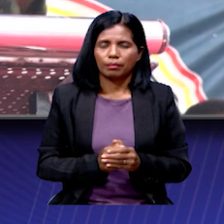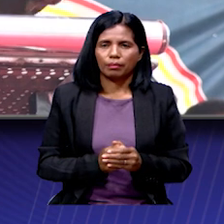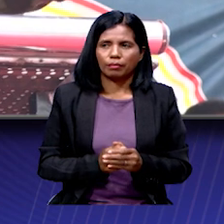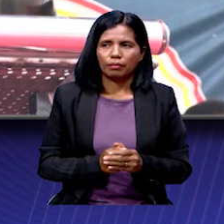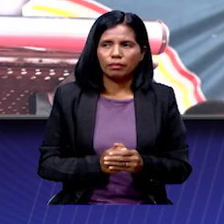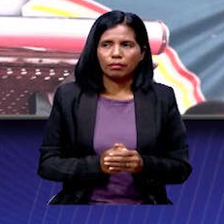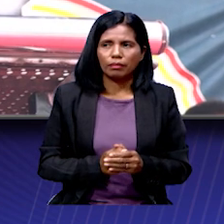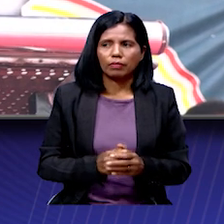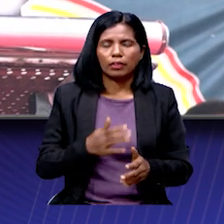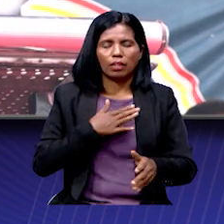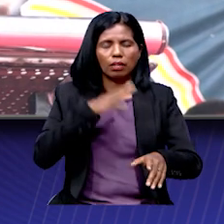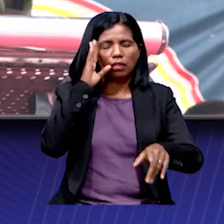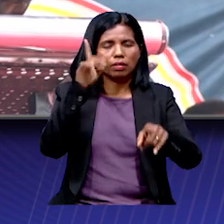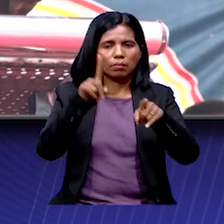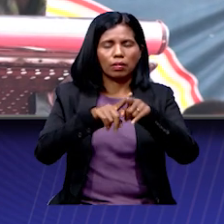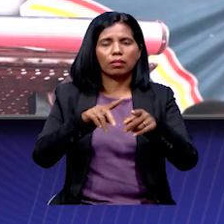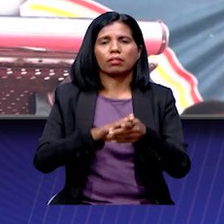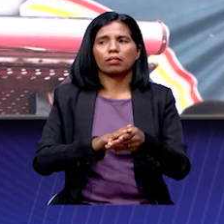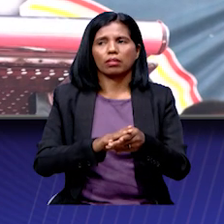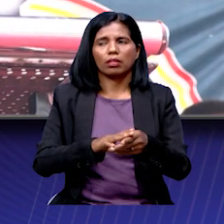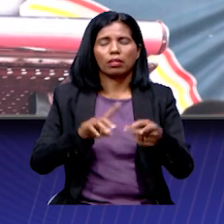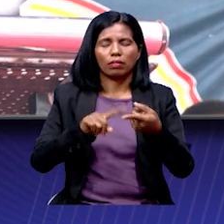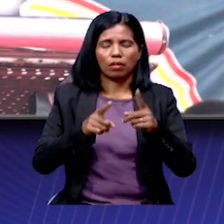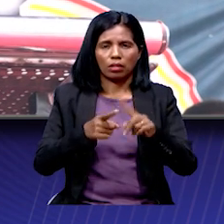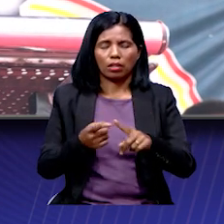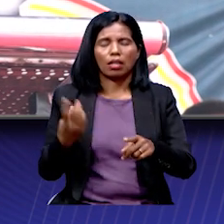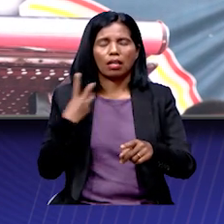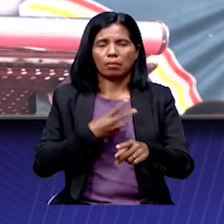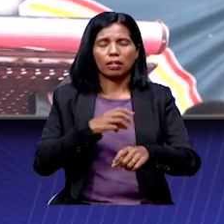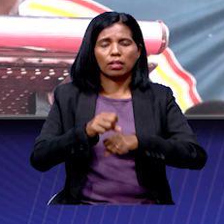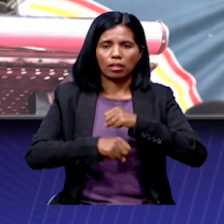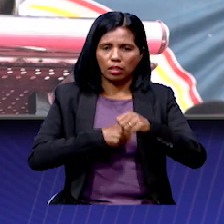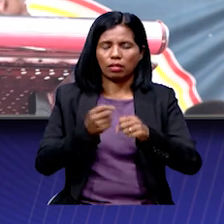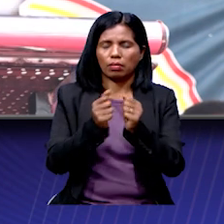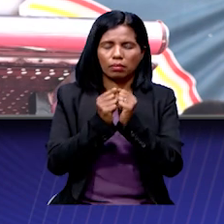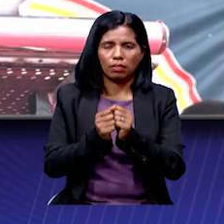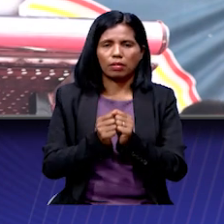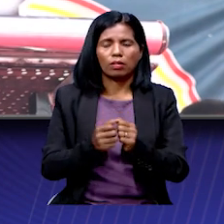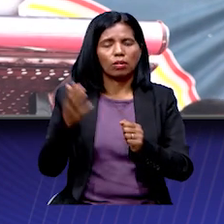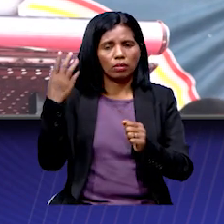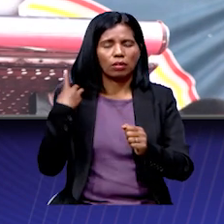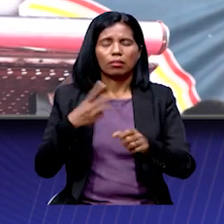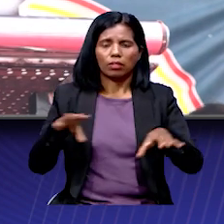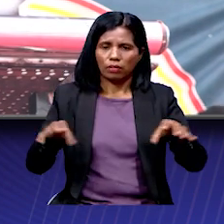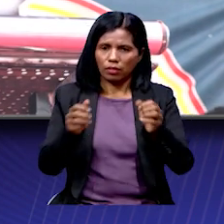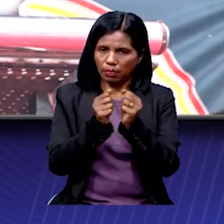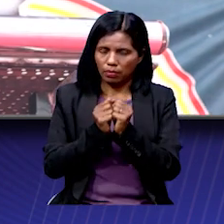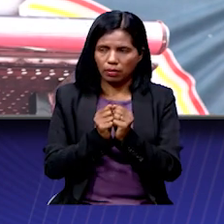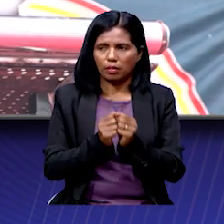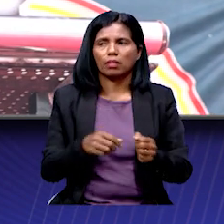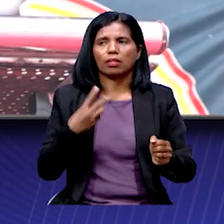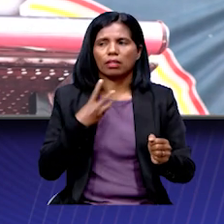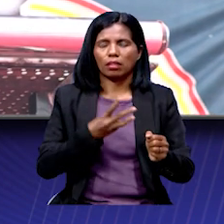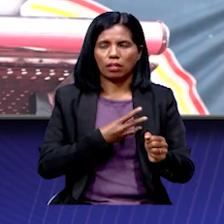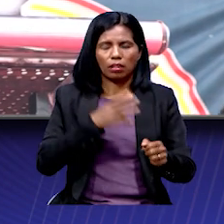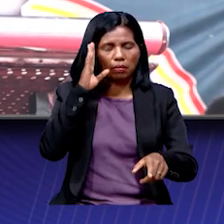Hau ni irmãos companheiros. Nebe kami terus amutu. Ia ami sei sirvisu amutu. Itene mau ali